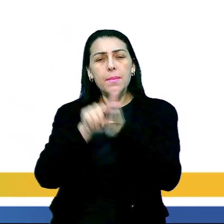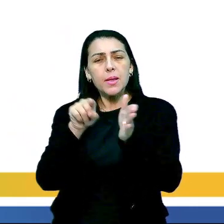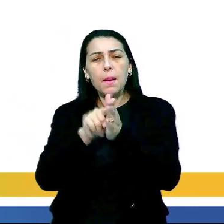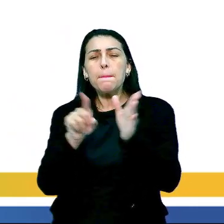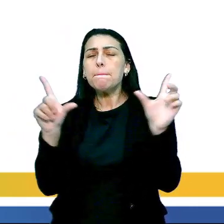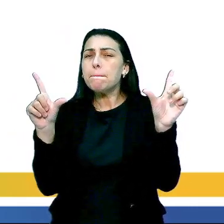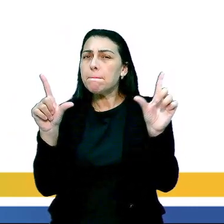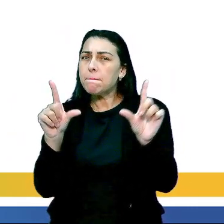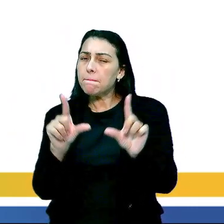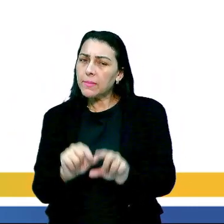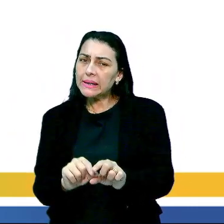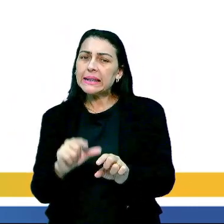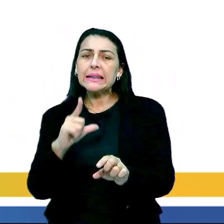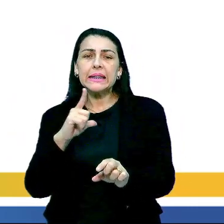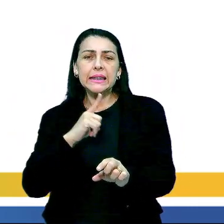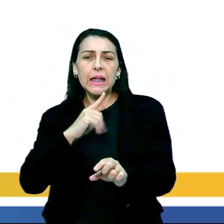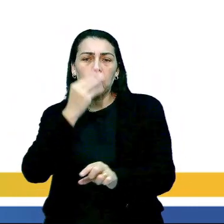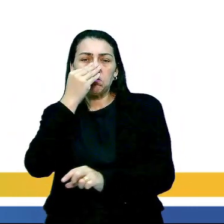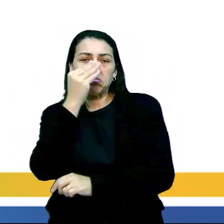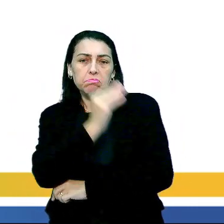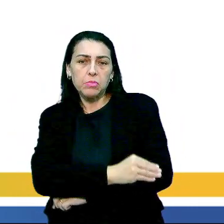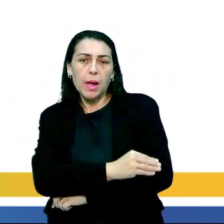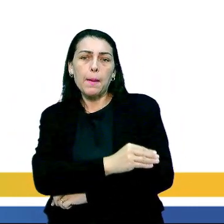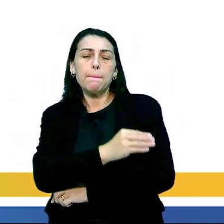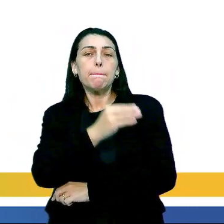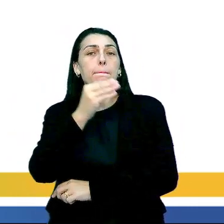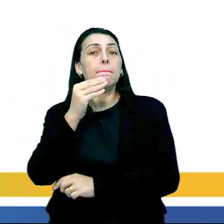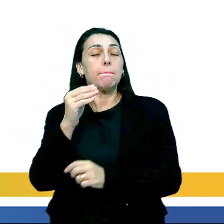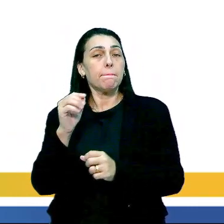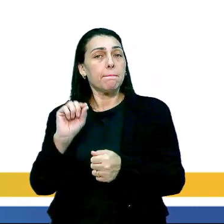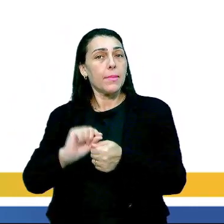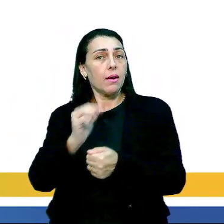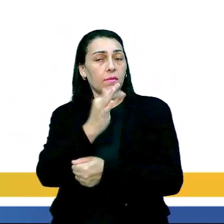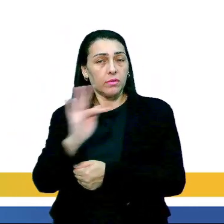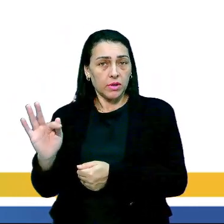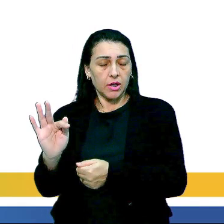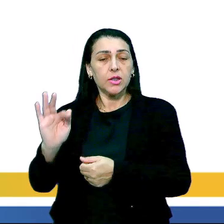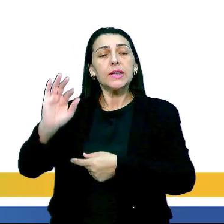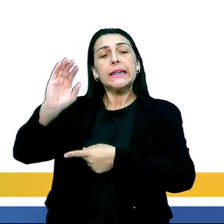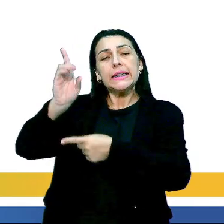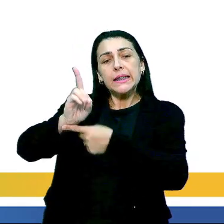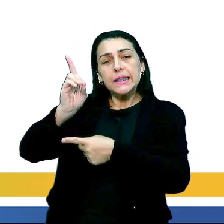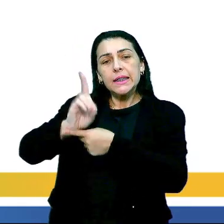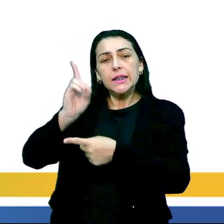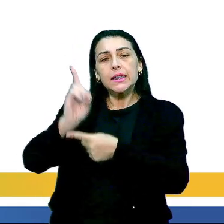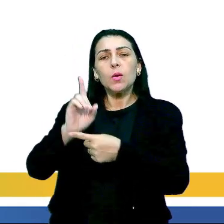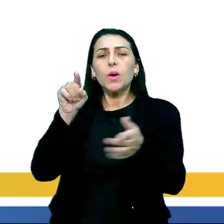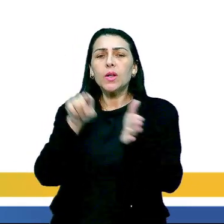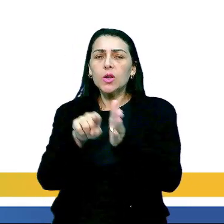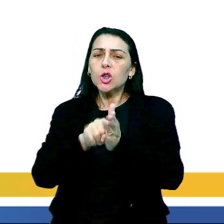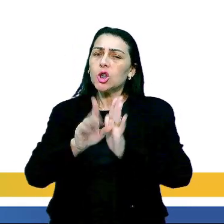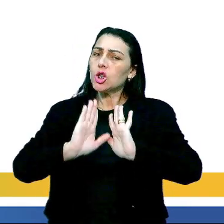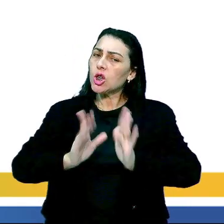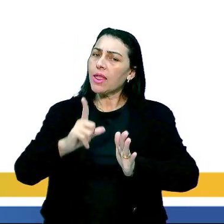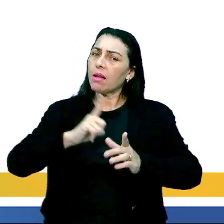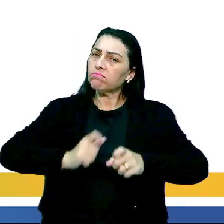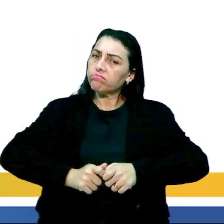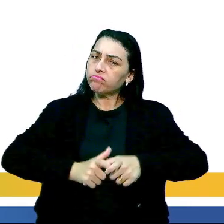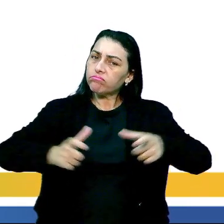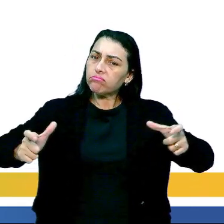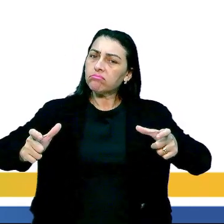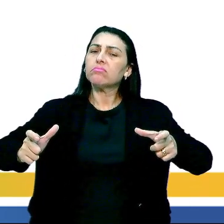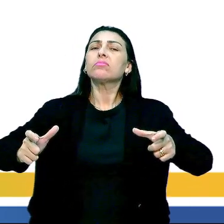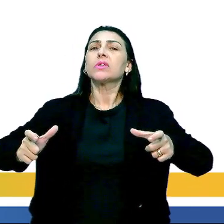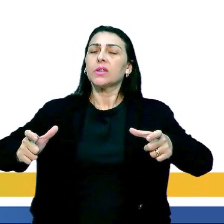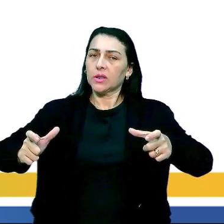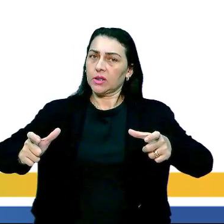questões menores que têm sido ignoradas pela academia. Letra D, são questões que já possuem